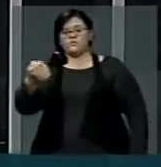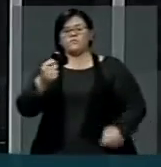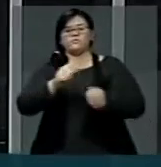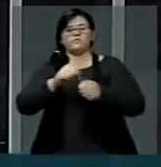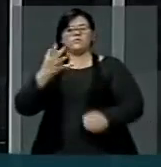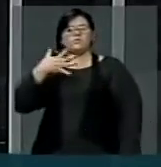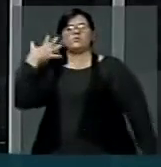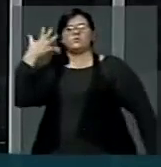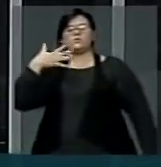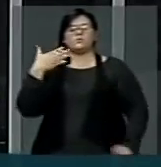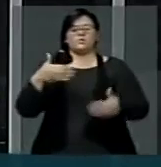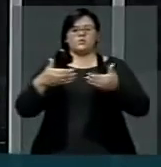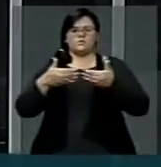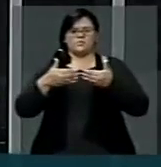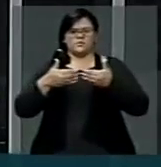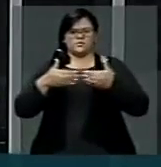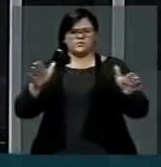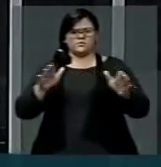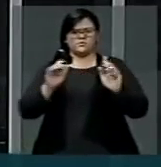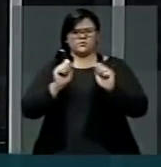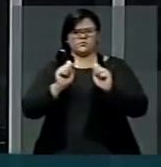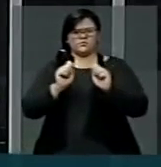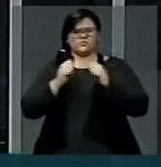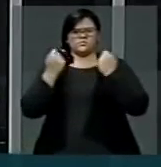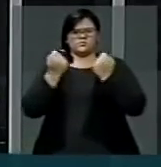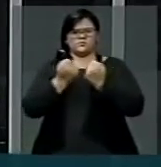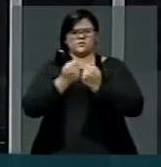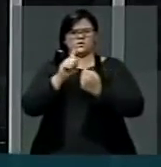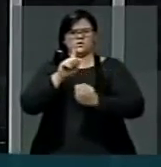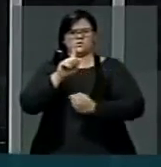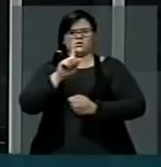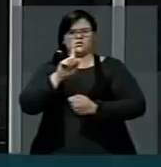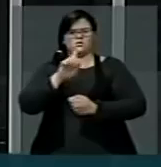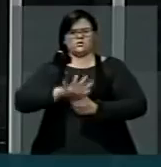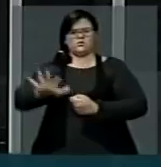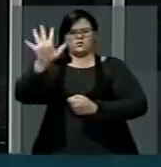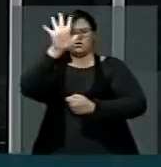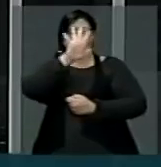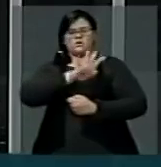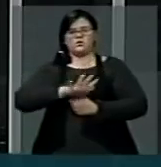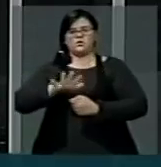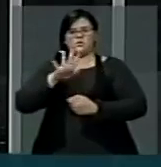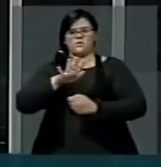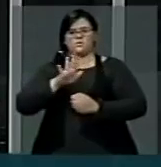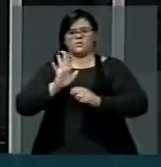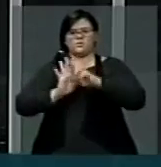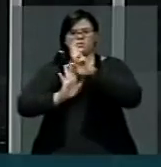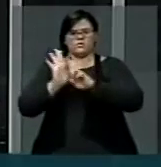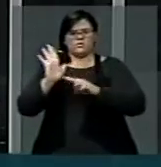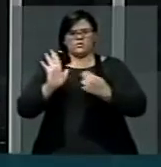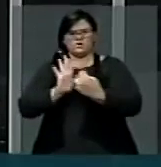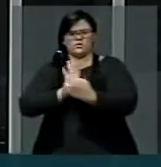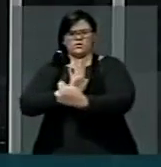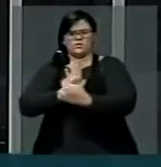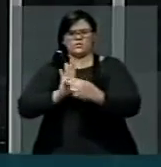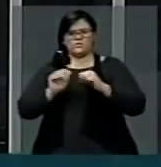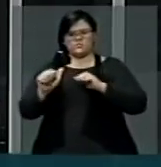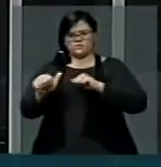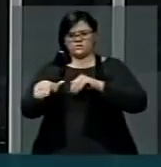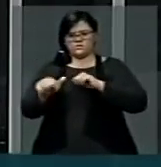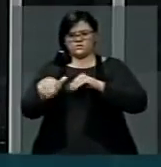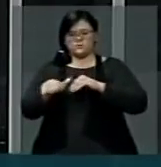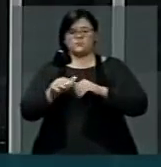na abertura da Assembleia Geral da ONU, das Nações Unidas, em setembro agora, quando a nossa